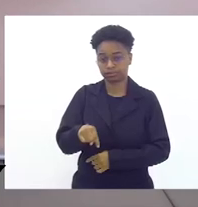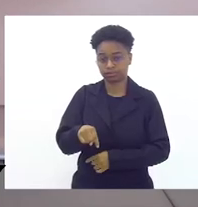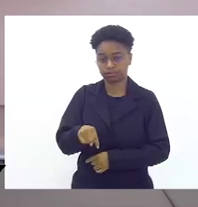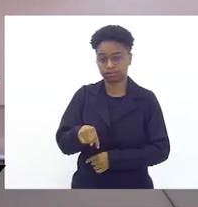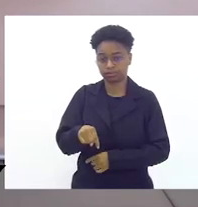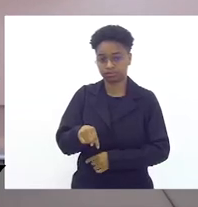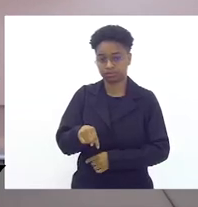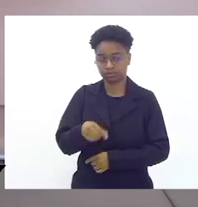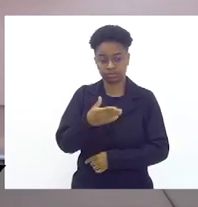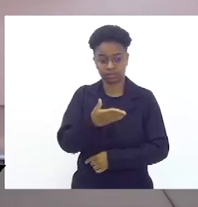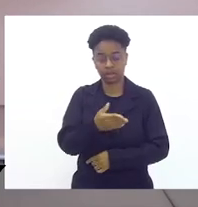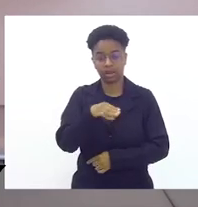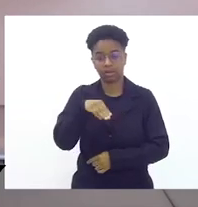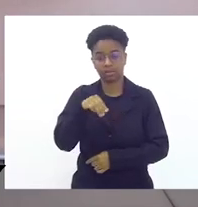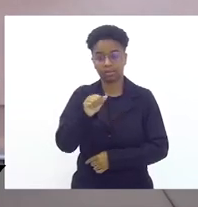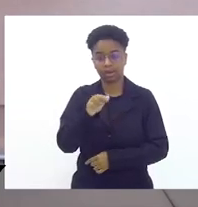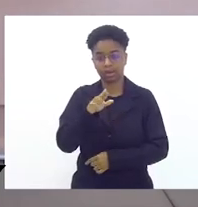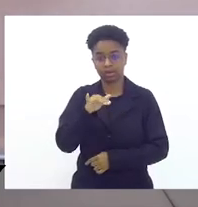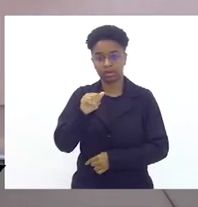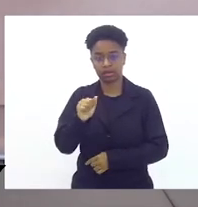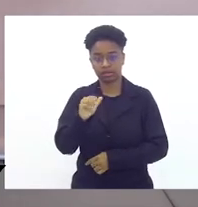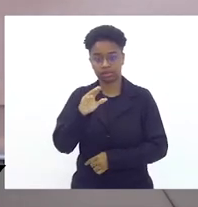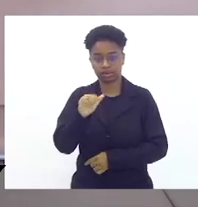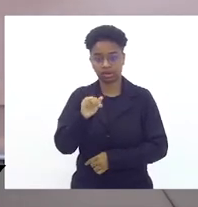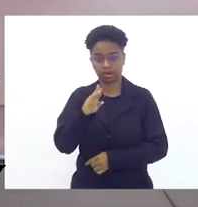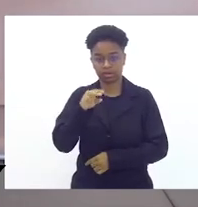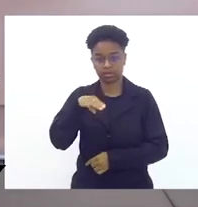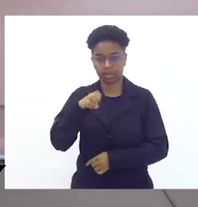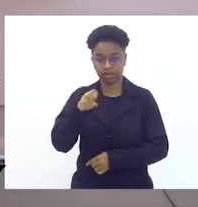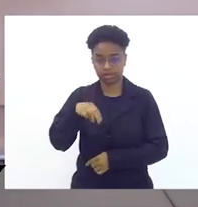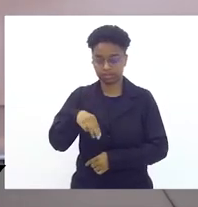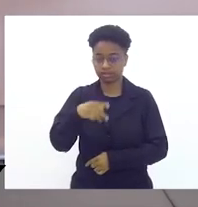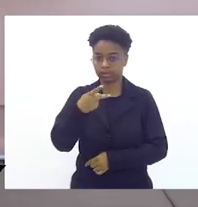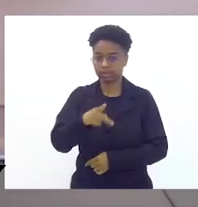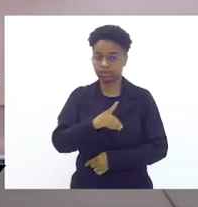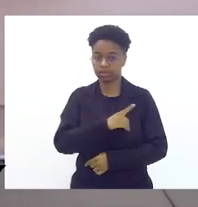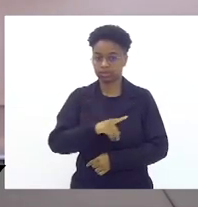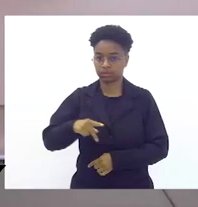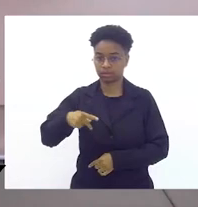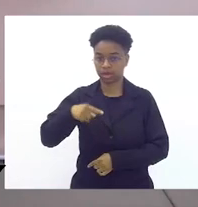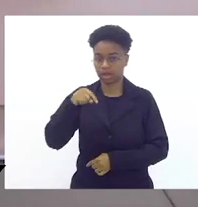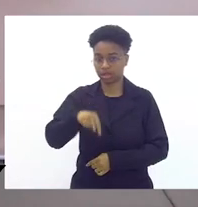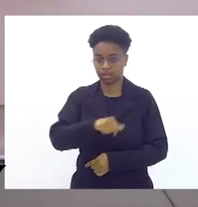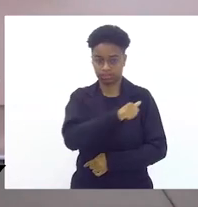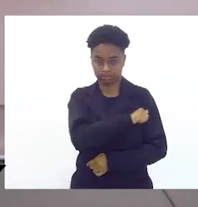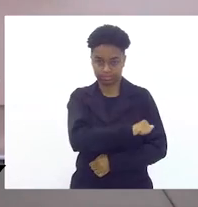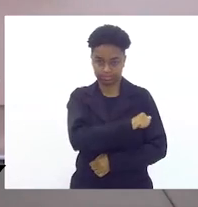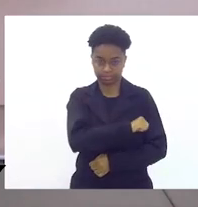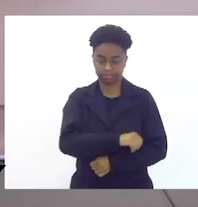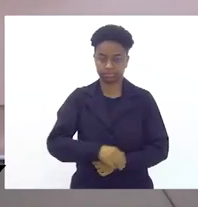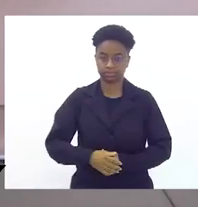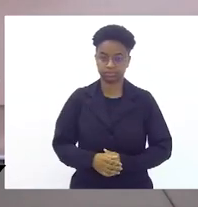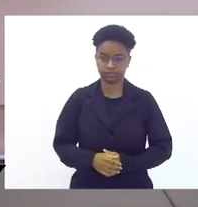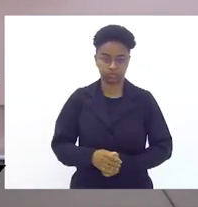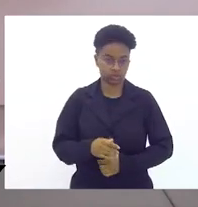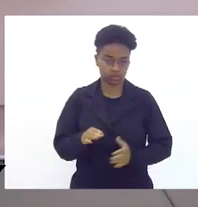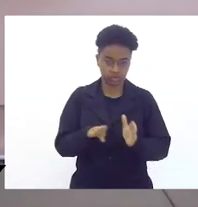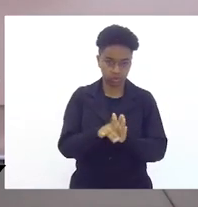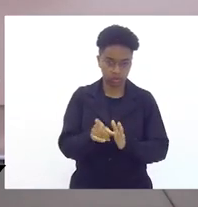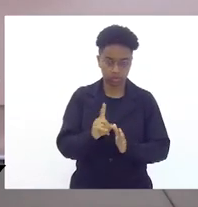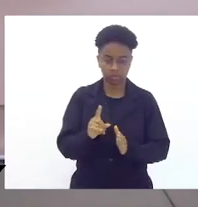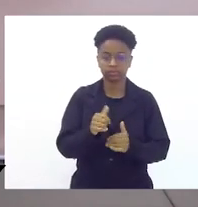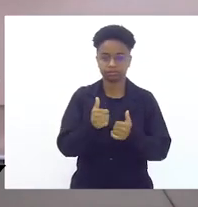Doutora Maria Carmem da Defensoria Pública do Rio de Janeiro não chegou ainda